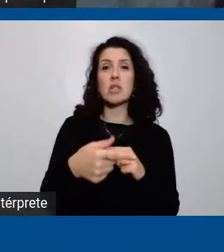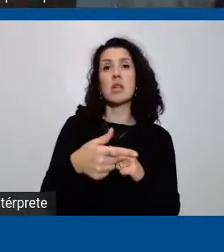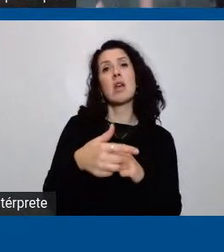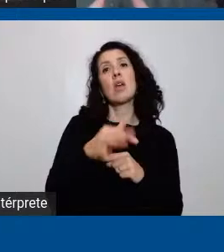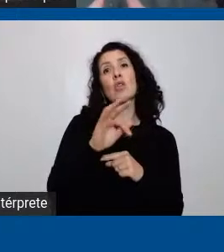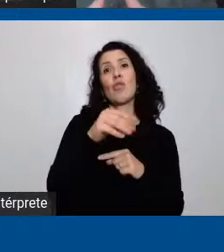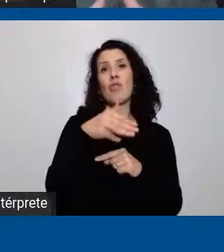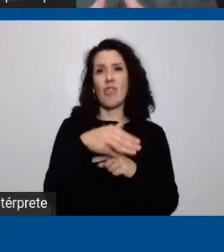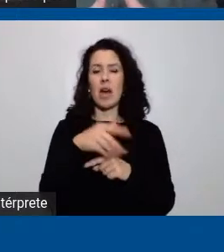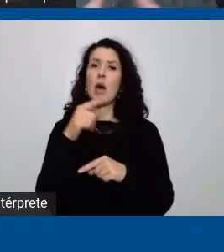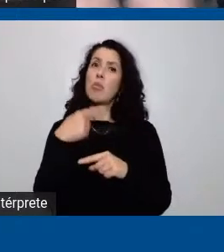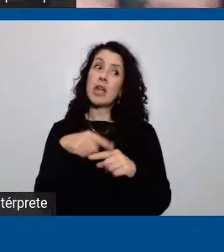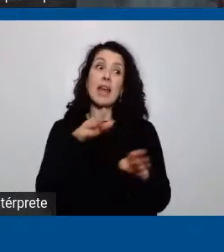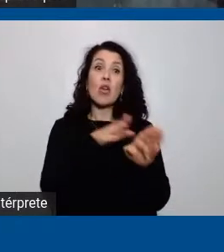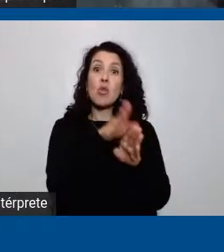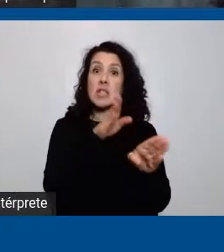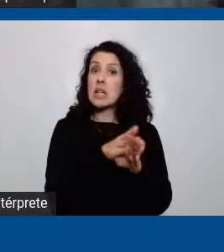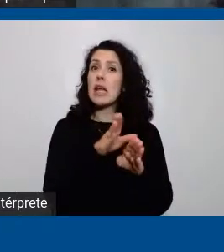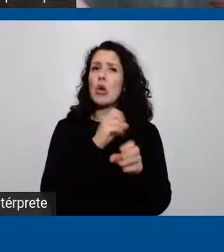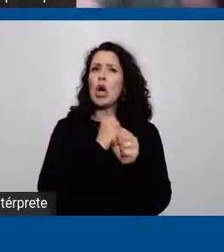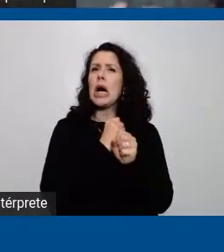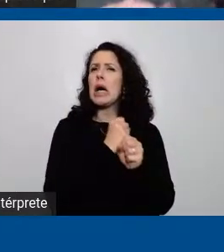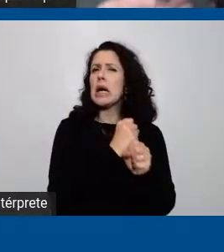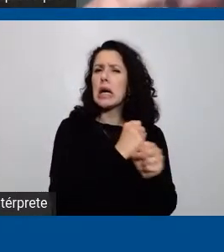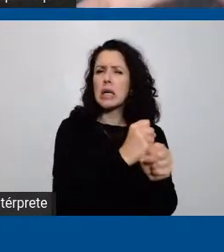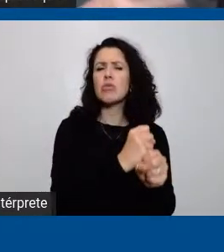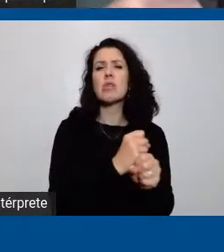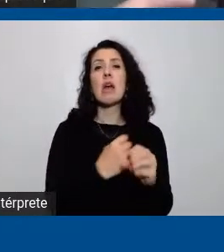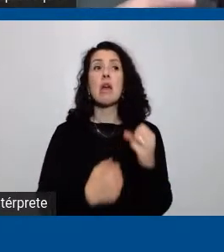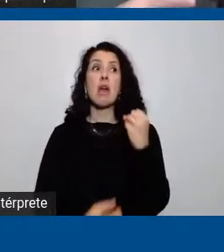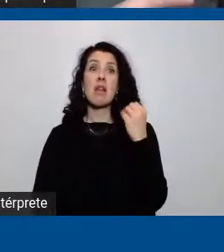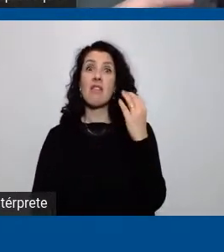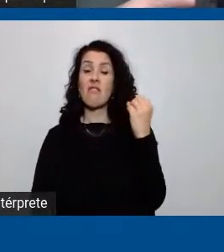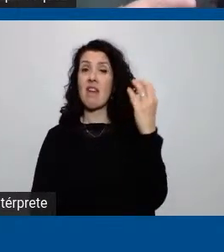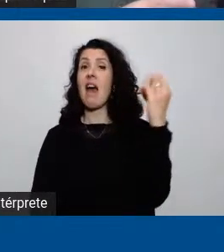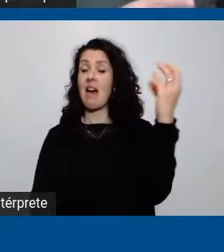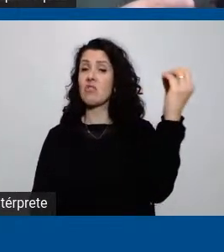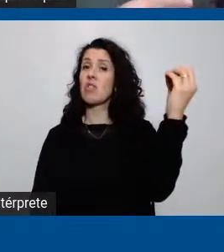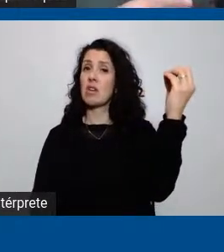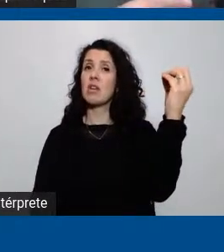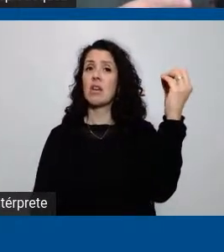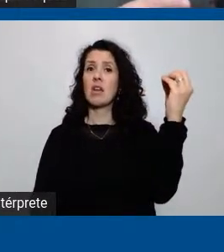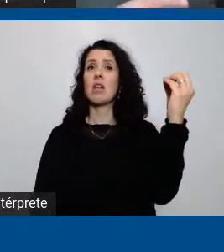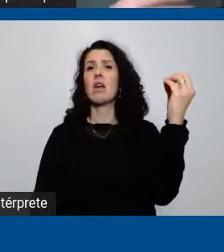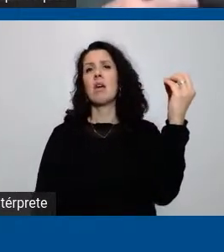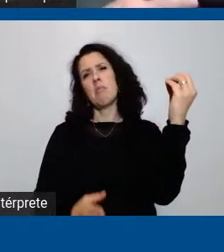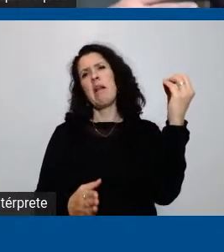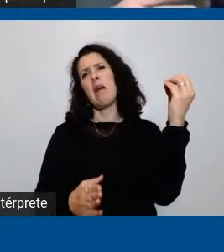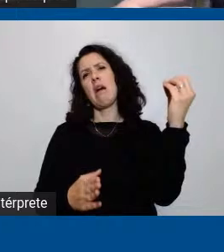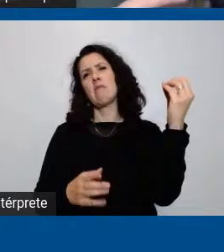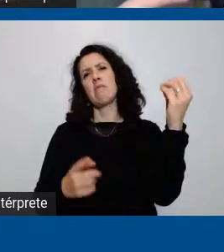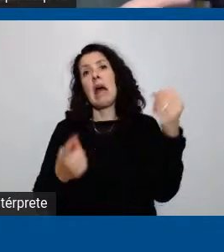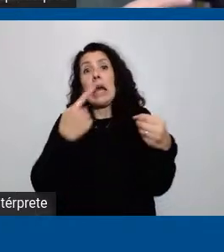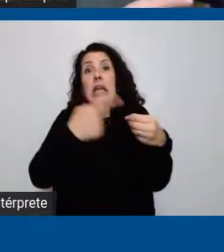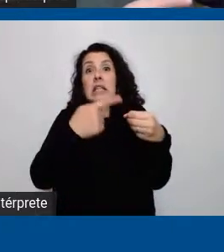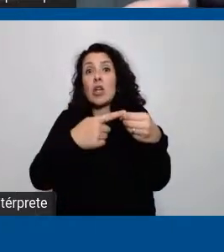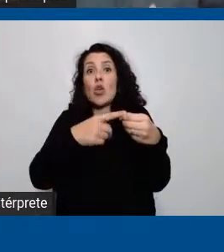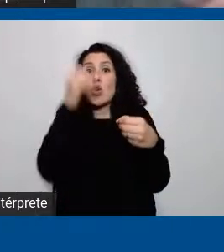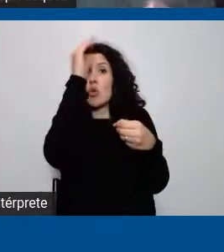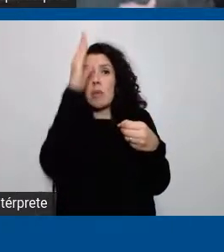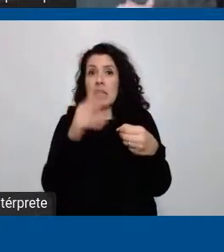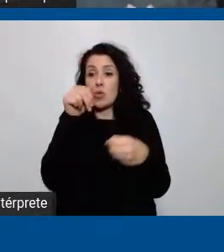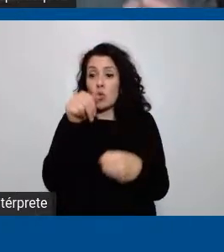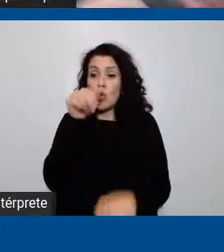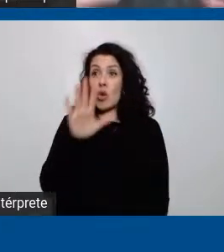anos e ele faz uma viagem, numa viagem ao interior do Brasil, no